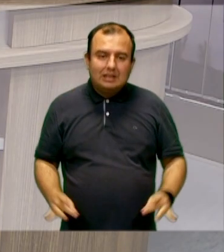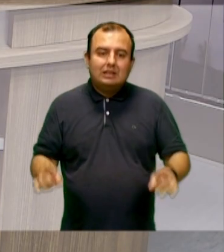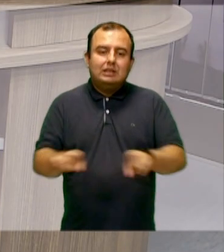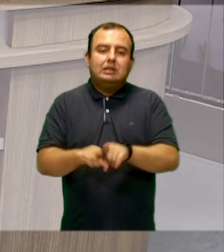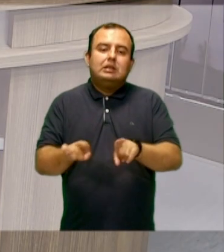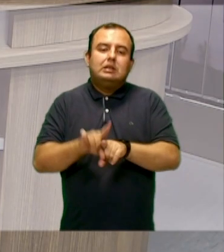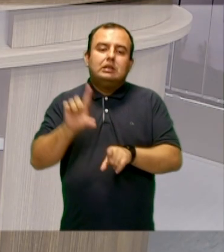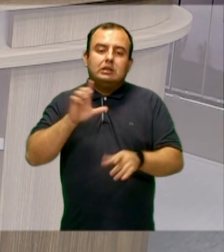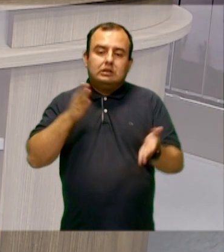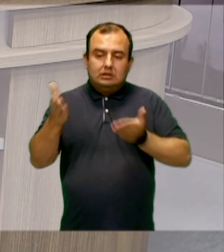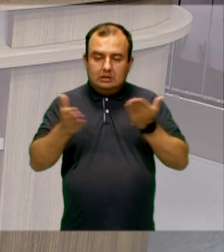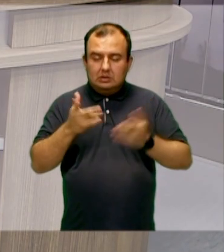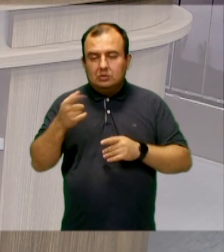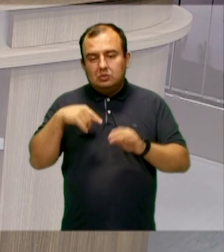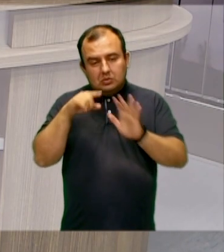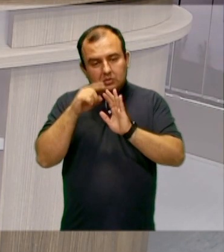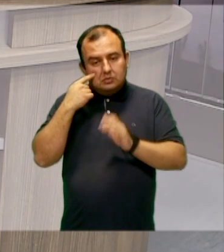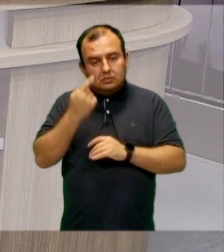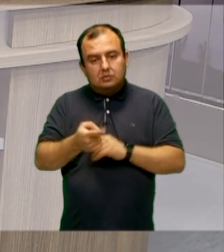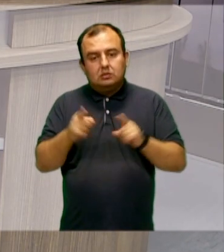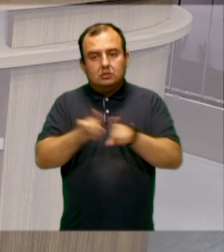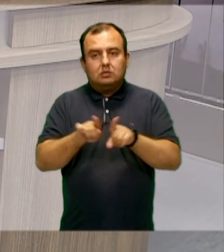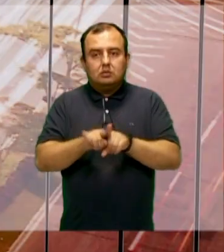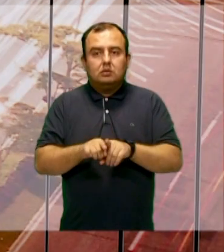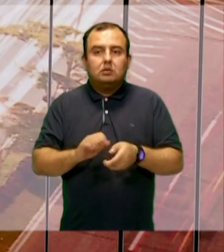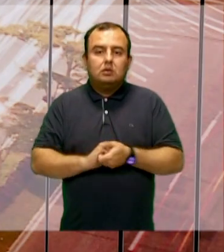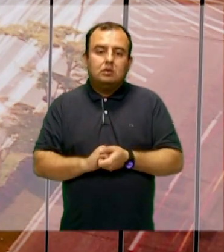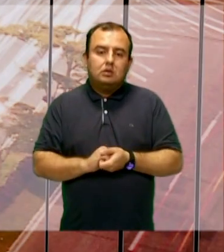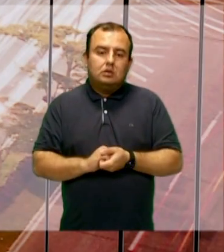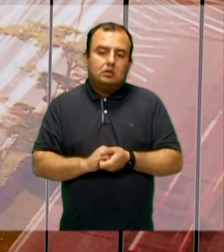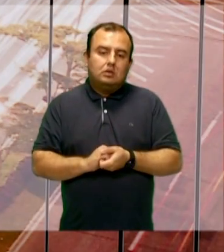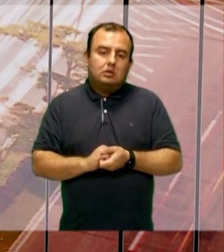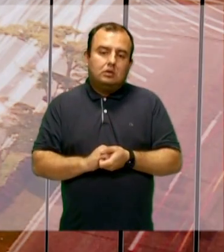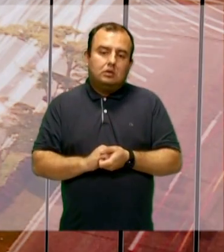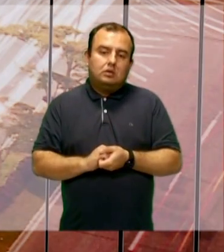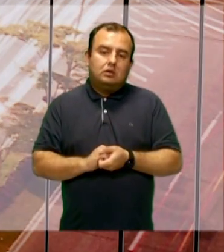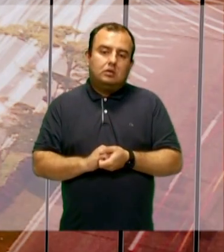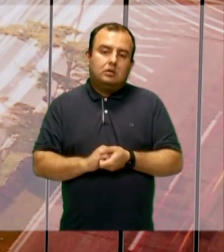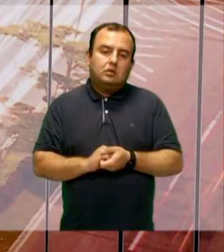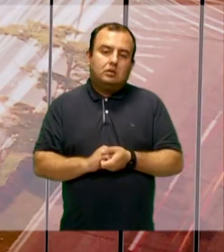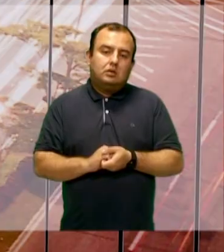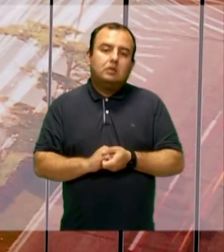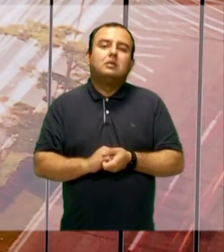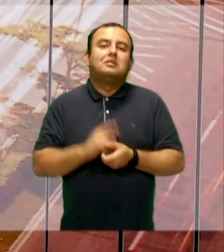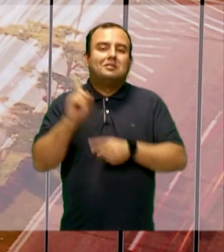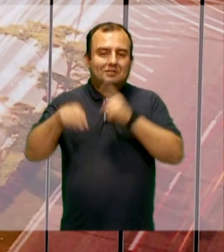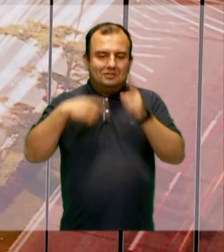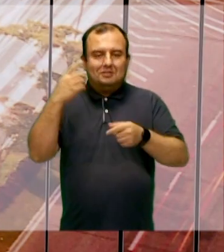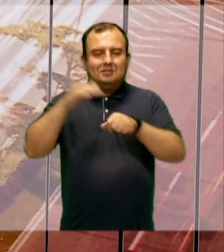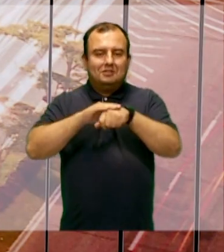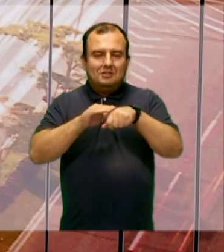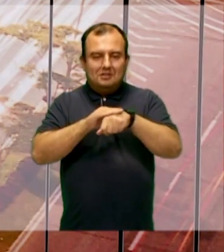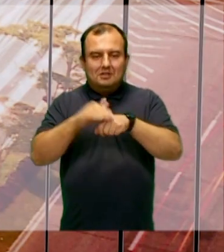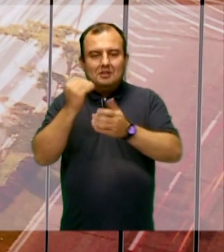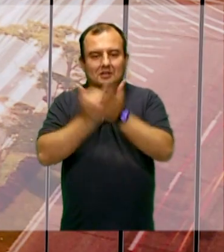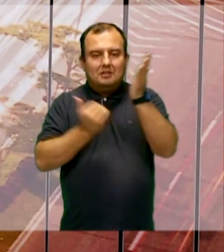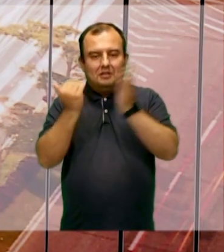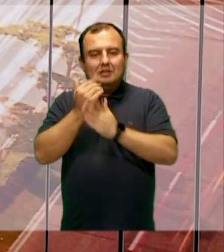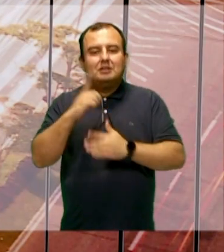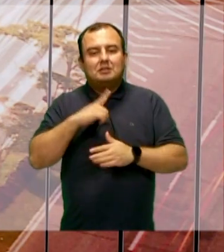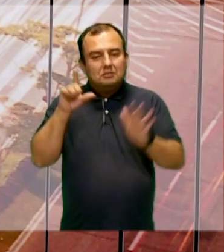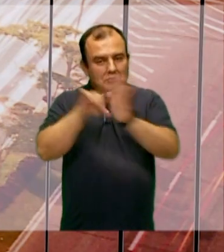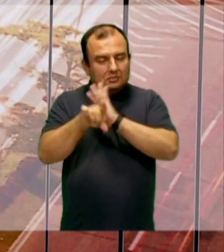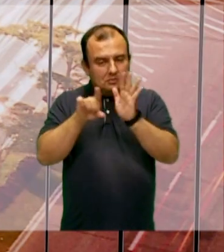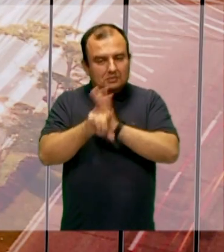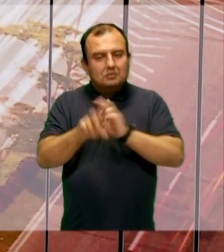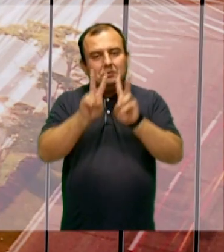na licitação, então o pessoal confere lá também. Isso era uma coisa que até vai dar pano para manga no próximo bloco, que a gente ainda tem mais